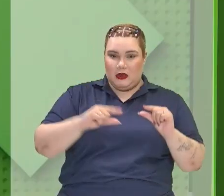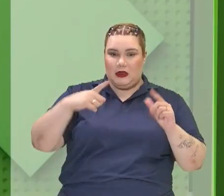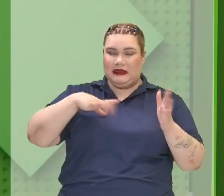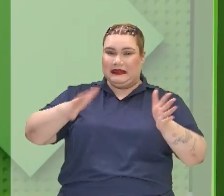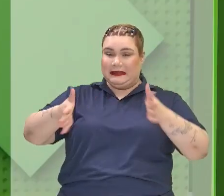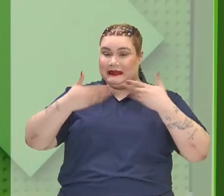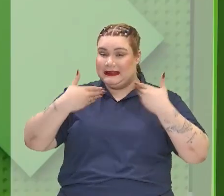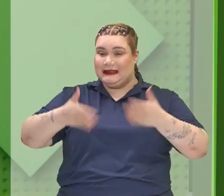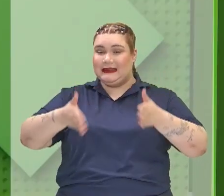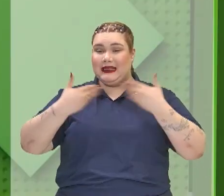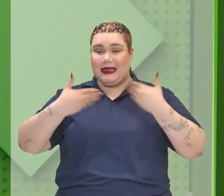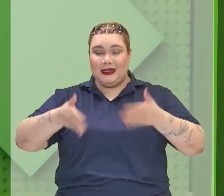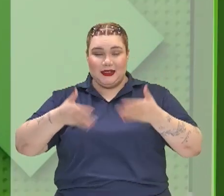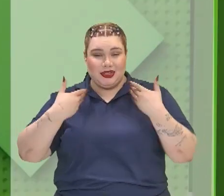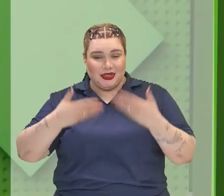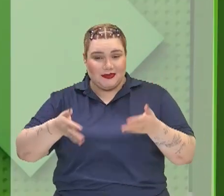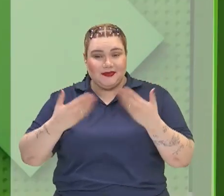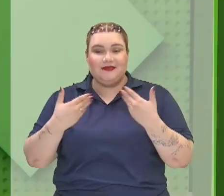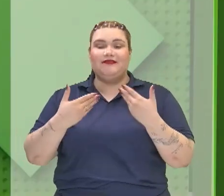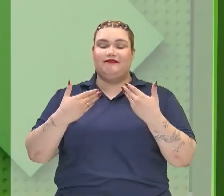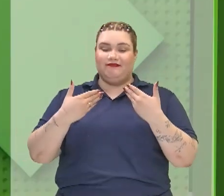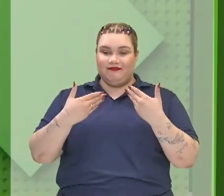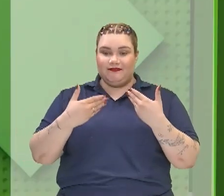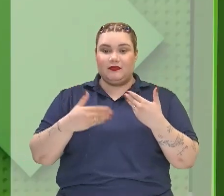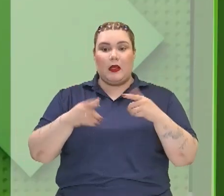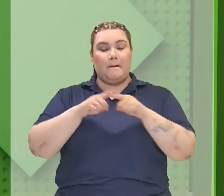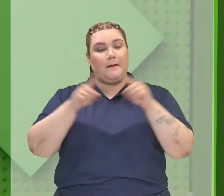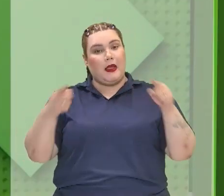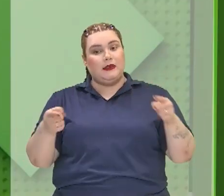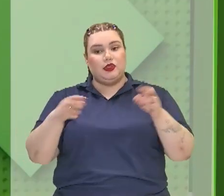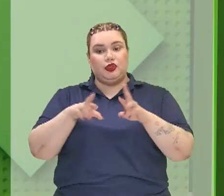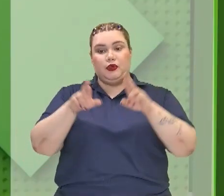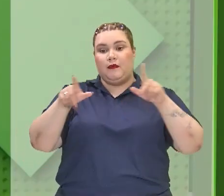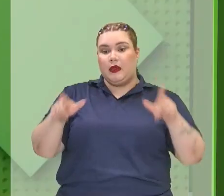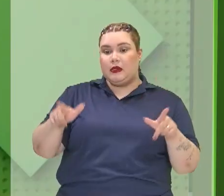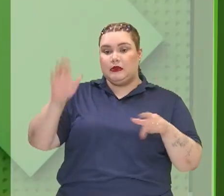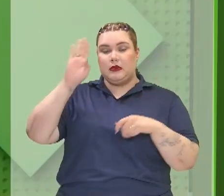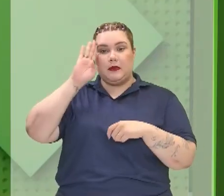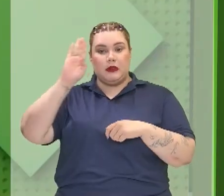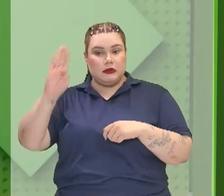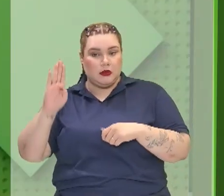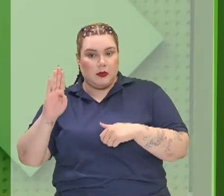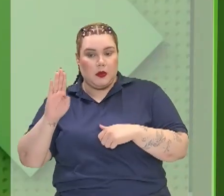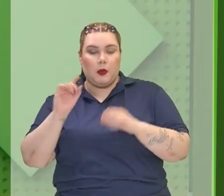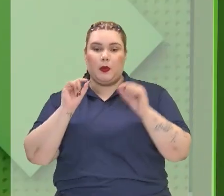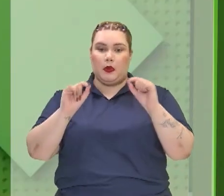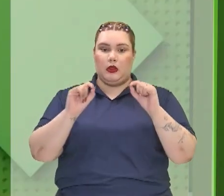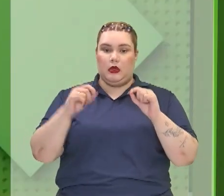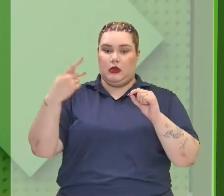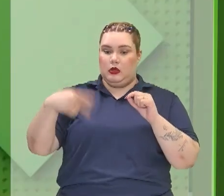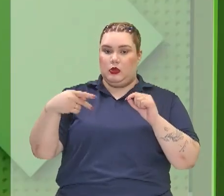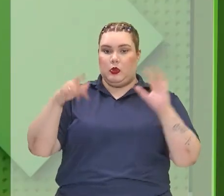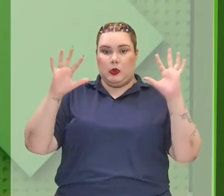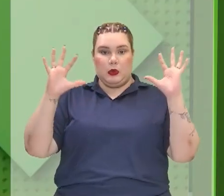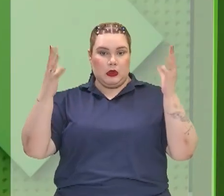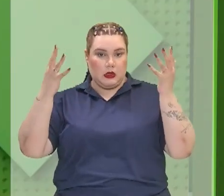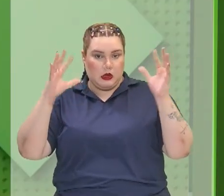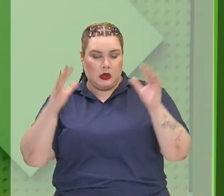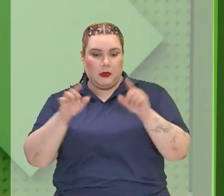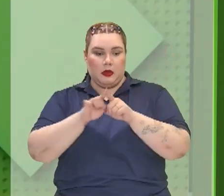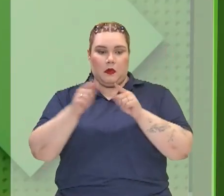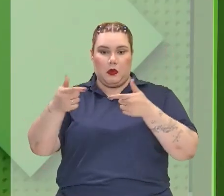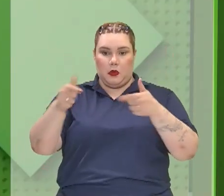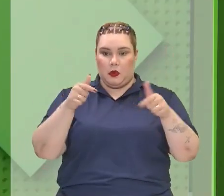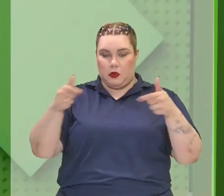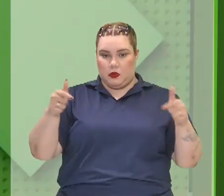calor intenso, né? Mas a diferença principal do nosso clima para os outros